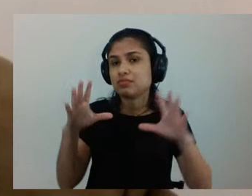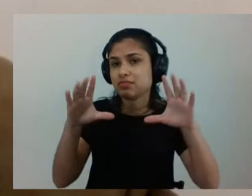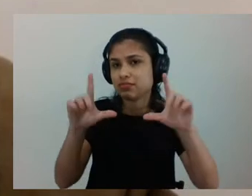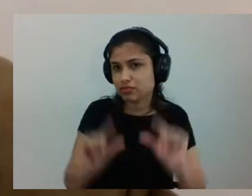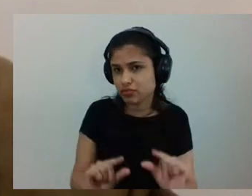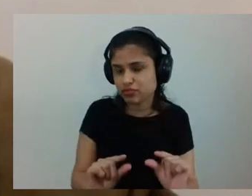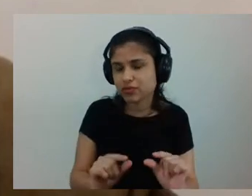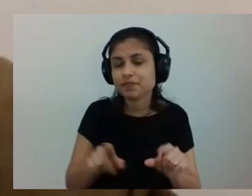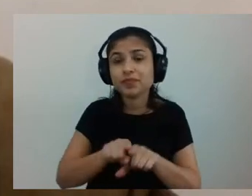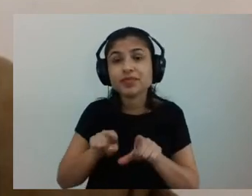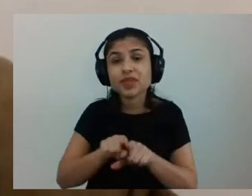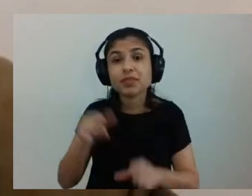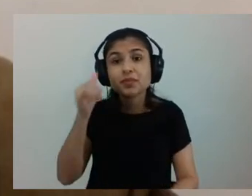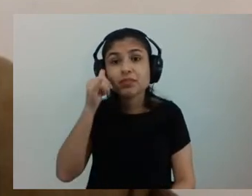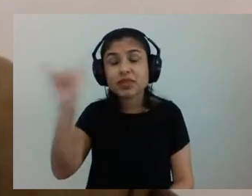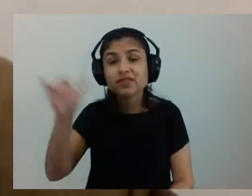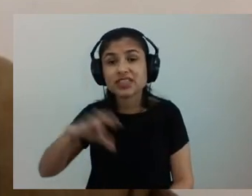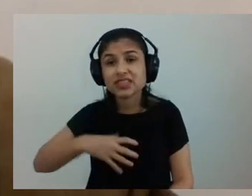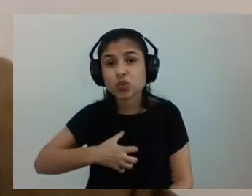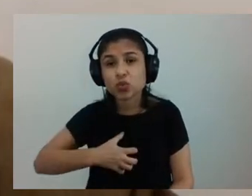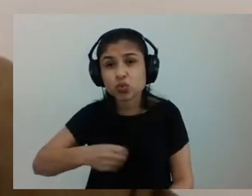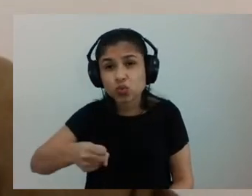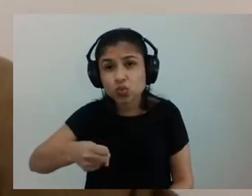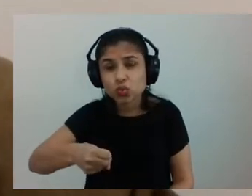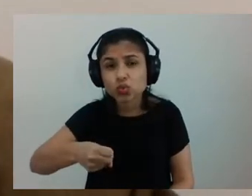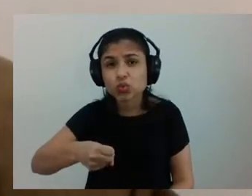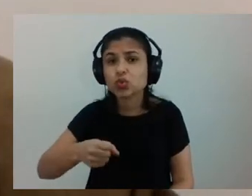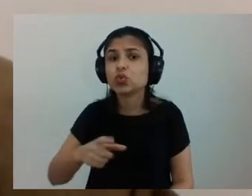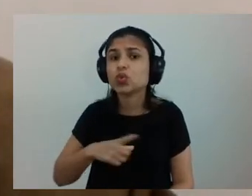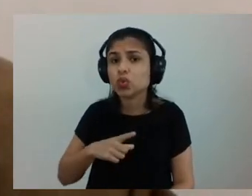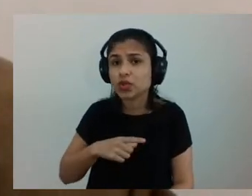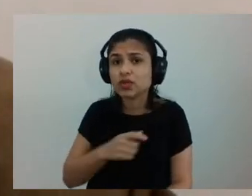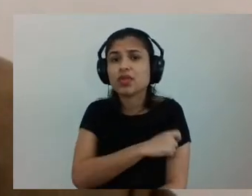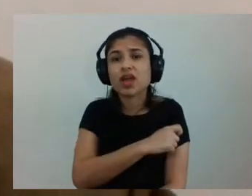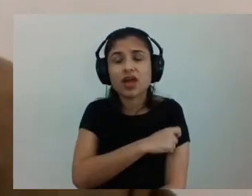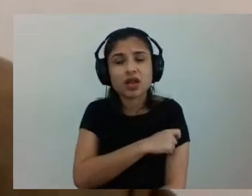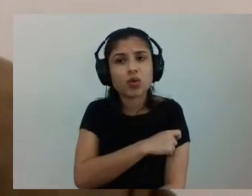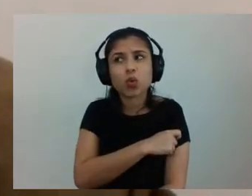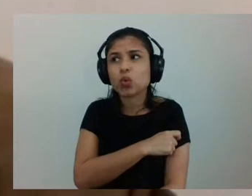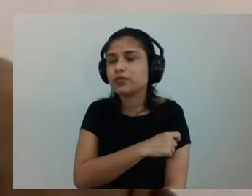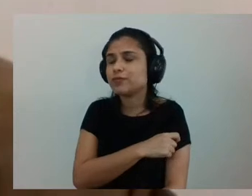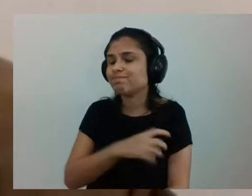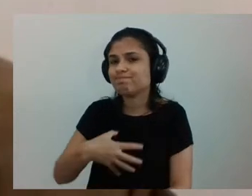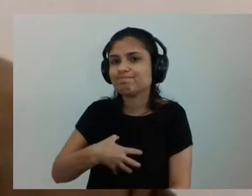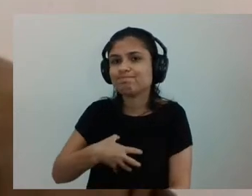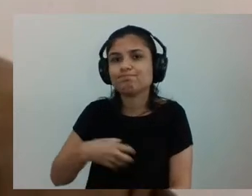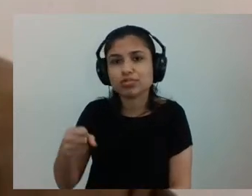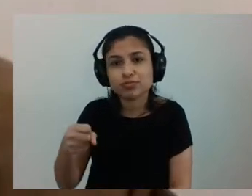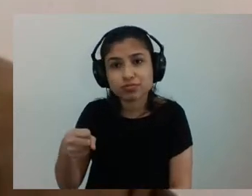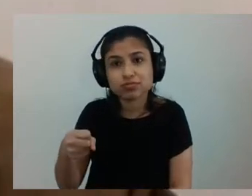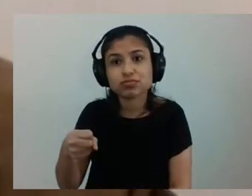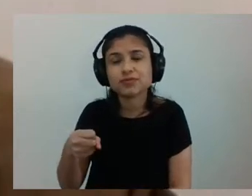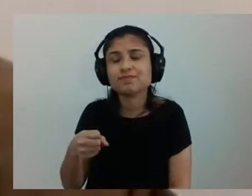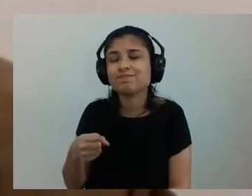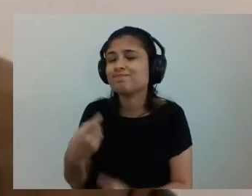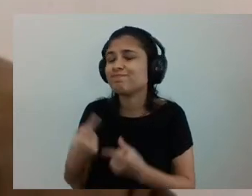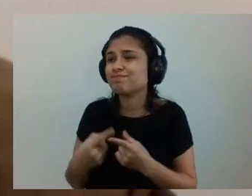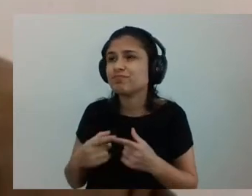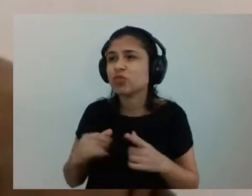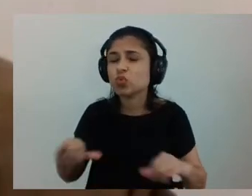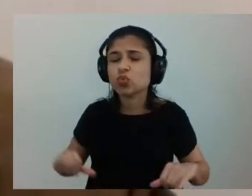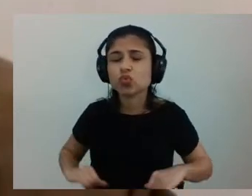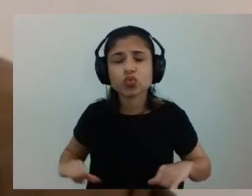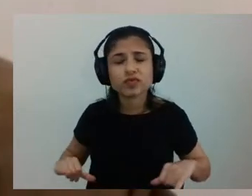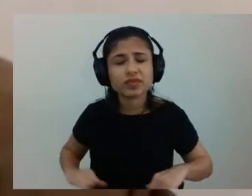que é a prevenção de suicídio. Nós temos alunos que cometem suicídio dentro de um sofrimento dentro